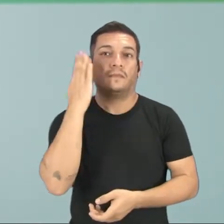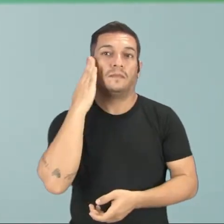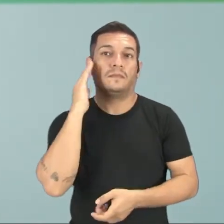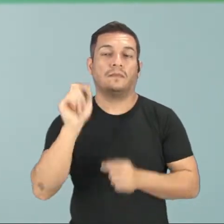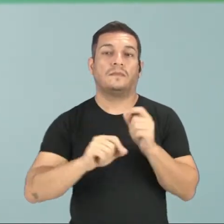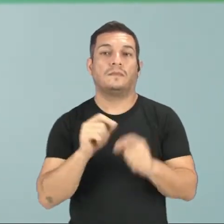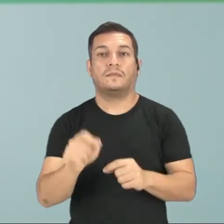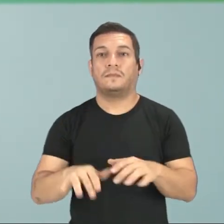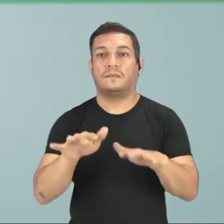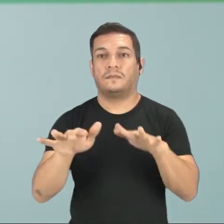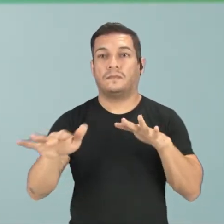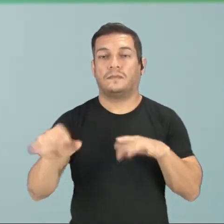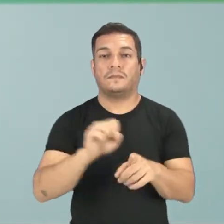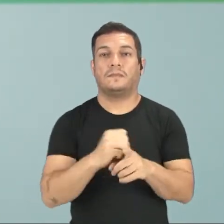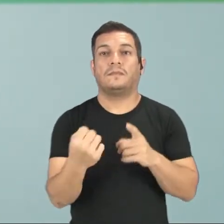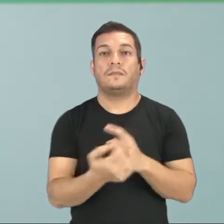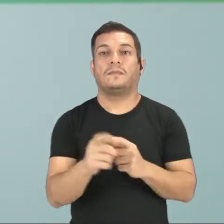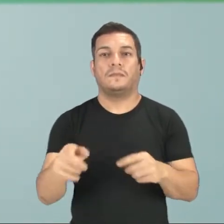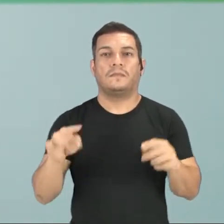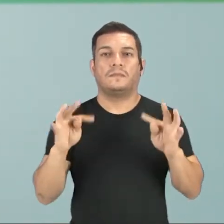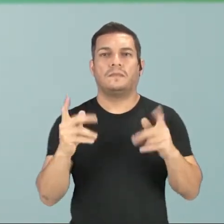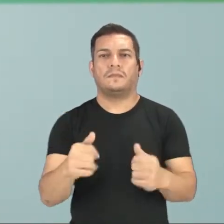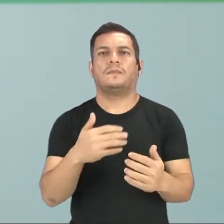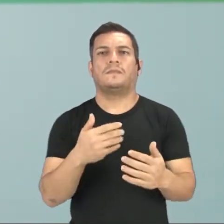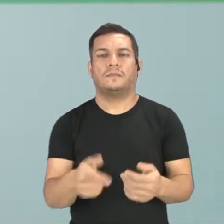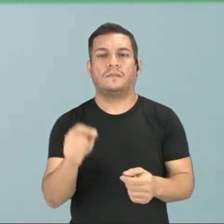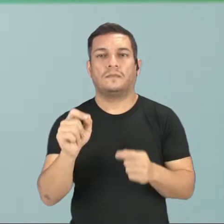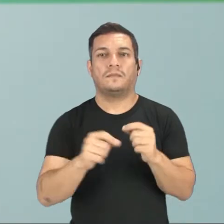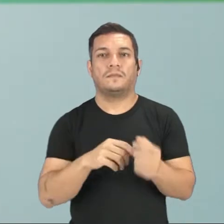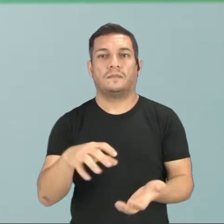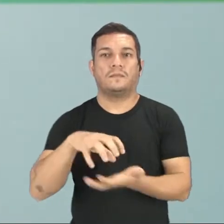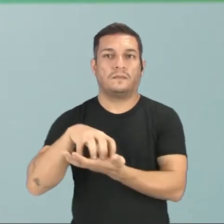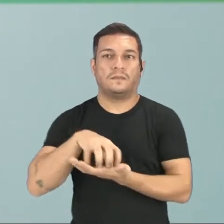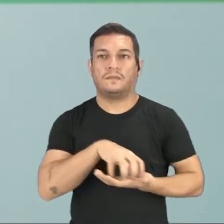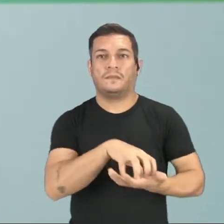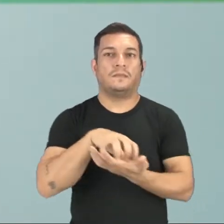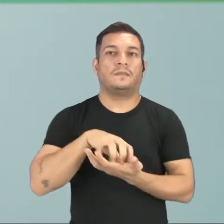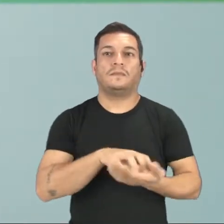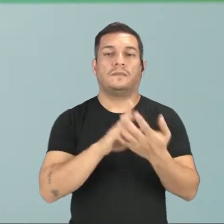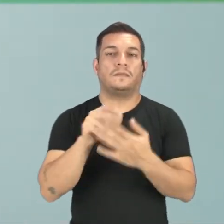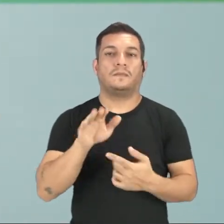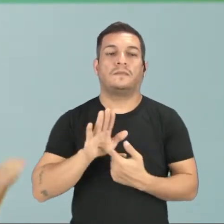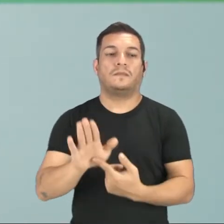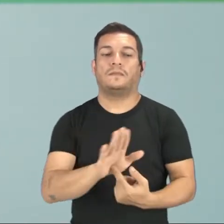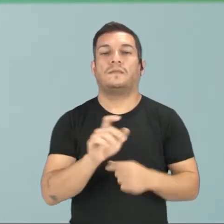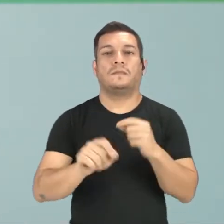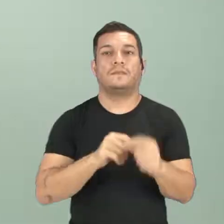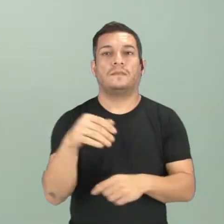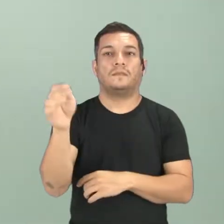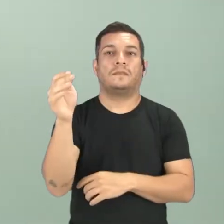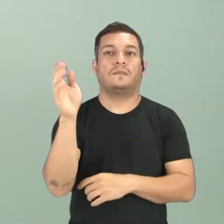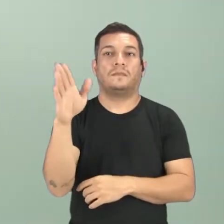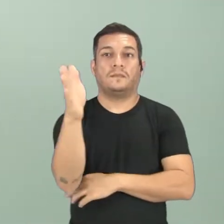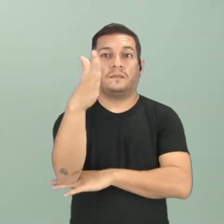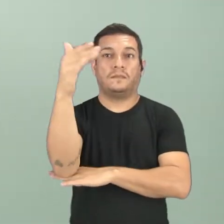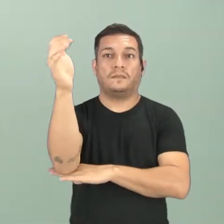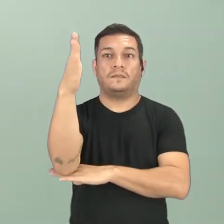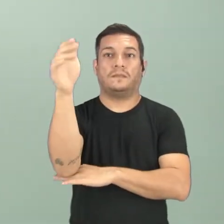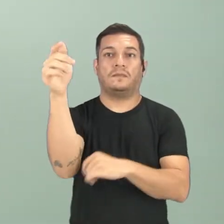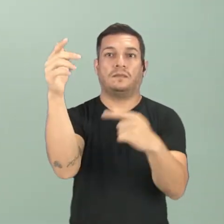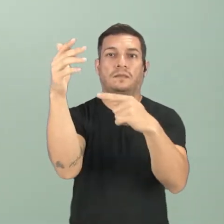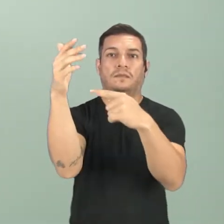que movimento social é toda e qualquer instituição que apresenta uma bandeira de